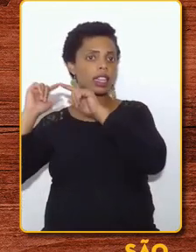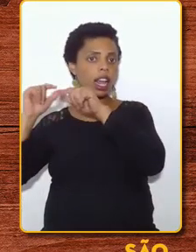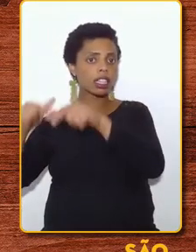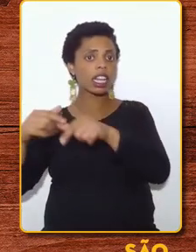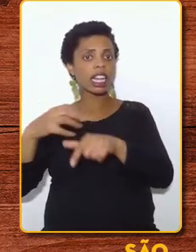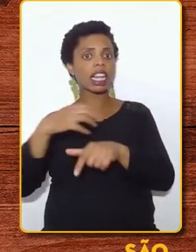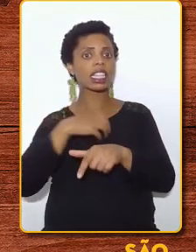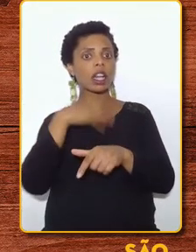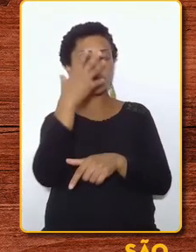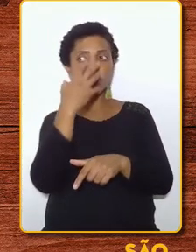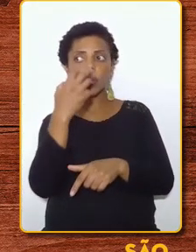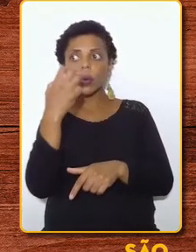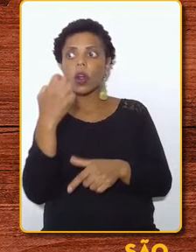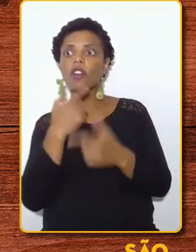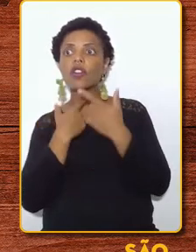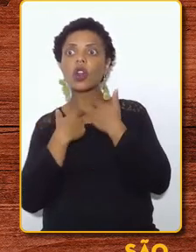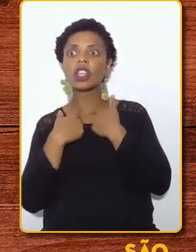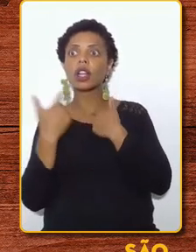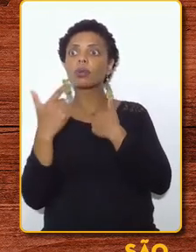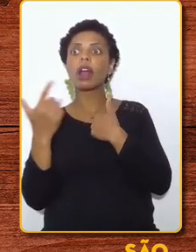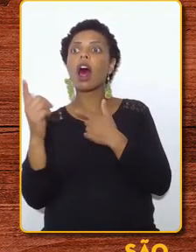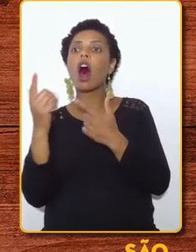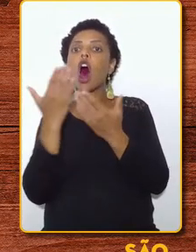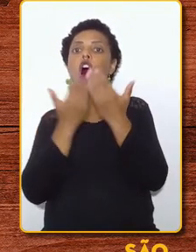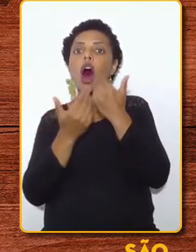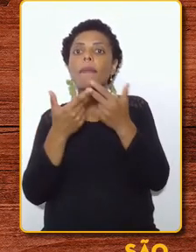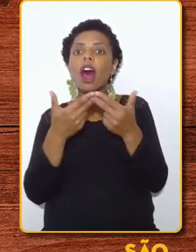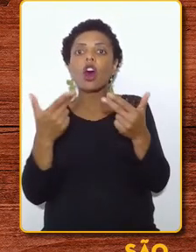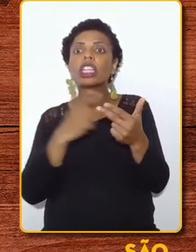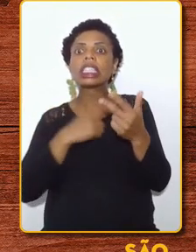seduzidas pelos ultraprocessados?